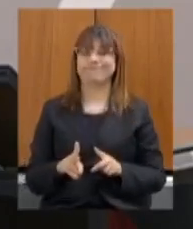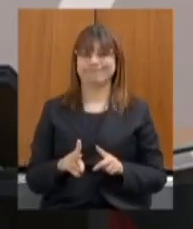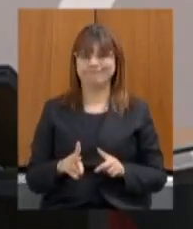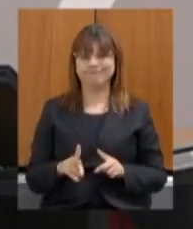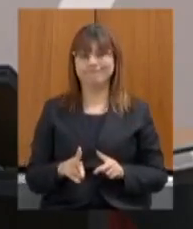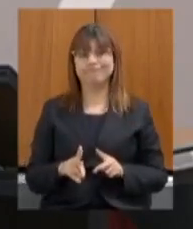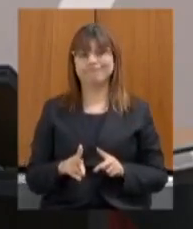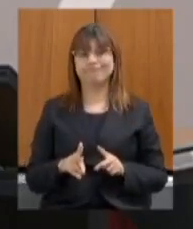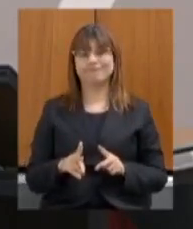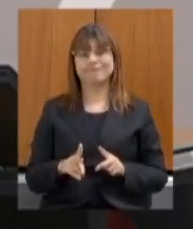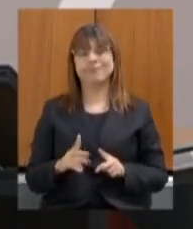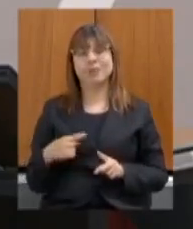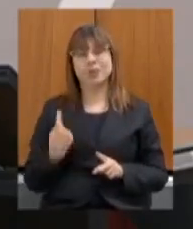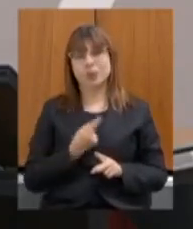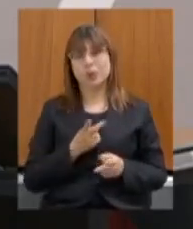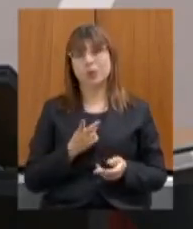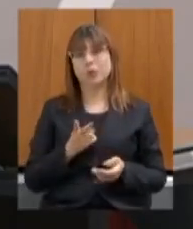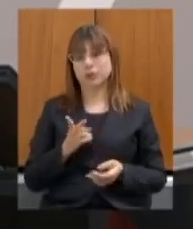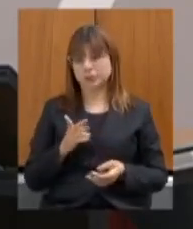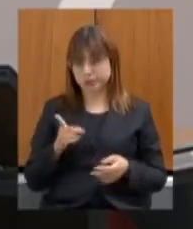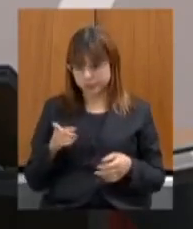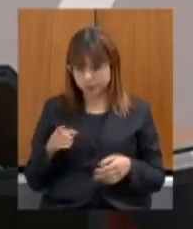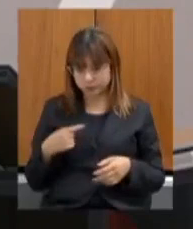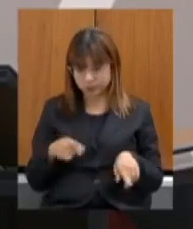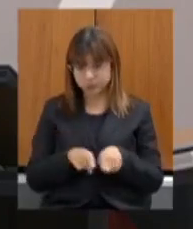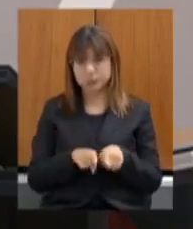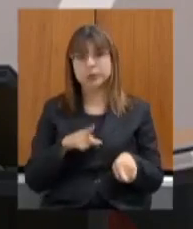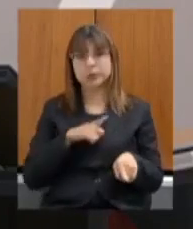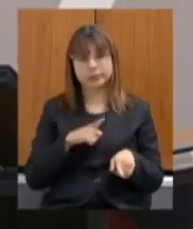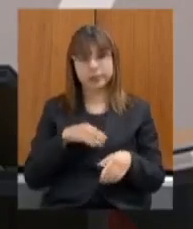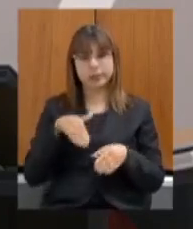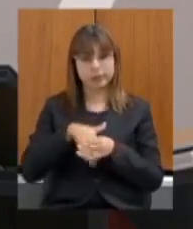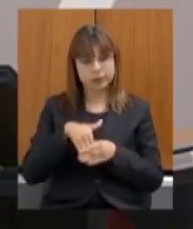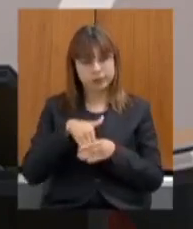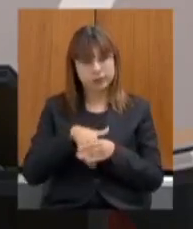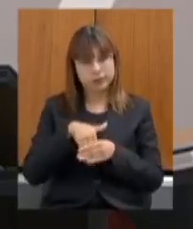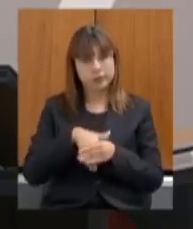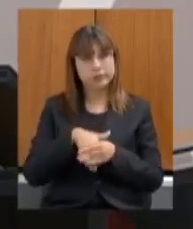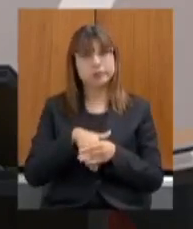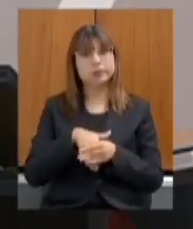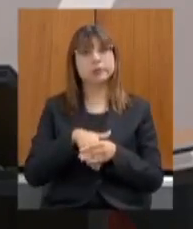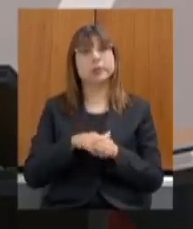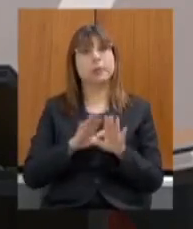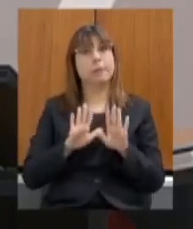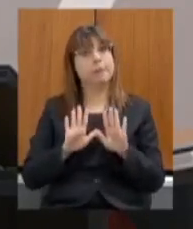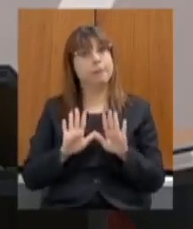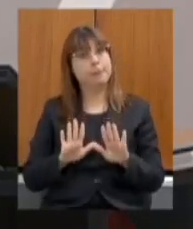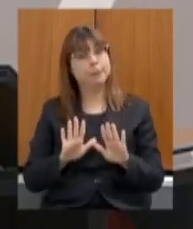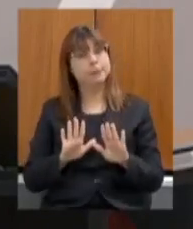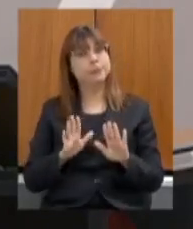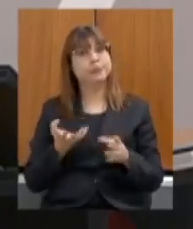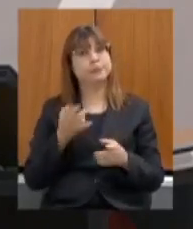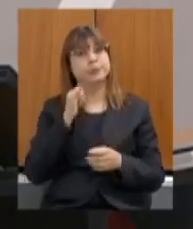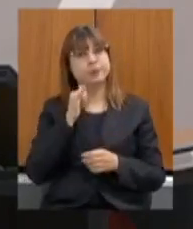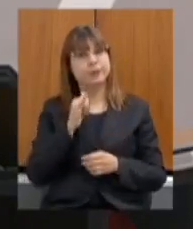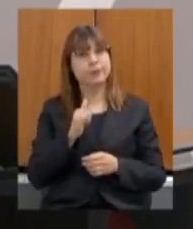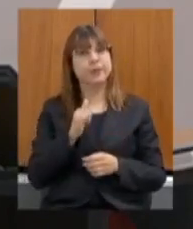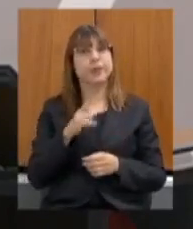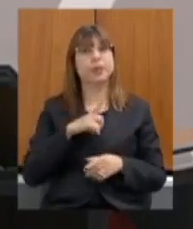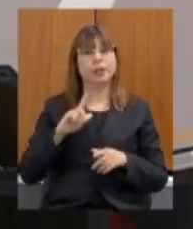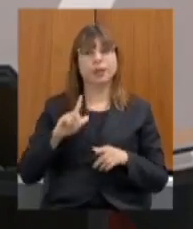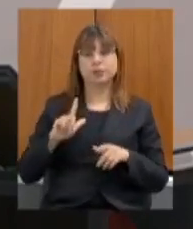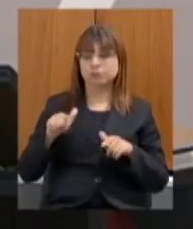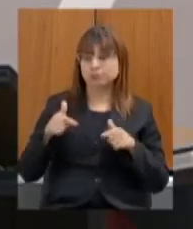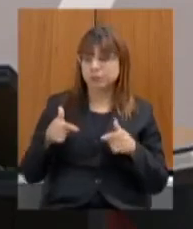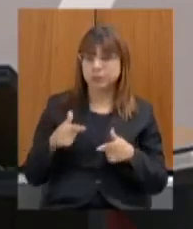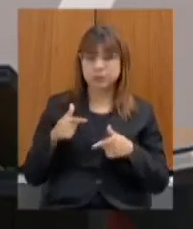e ainda enfrentamos eleições durante este período, mas eu quero dizer que nós tivemos ações que,